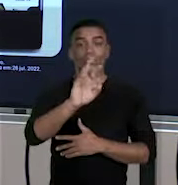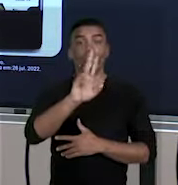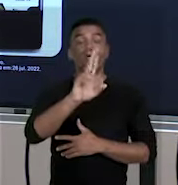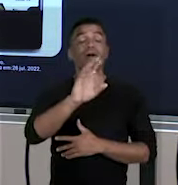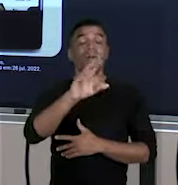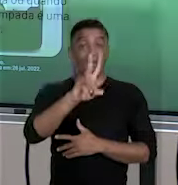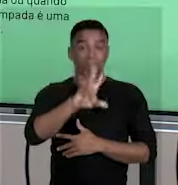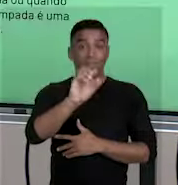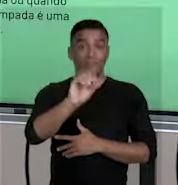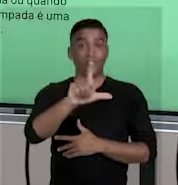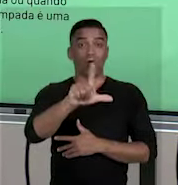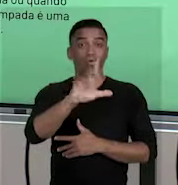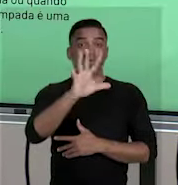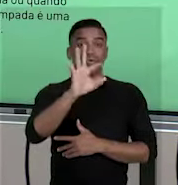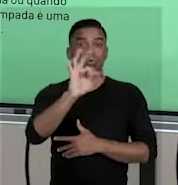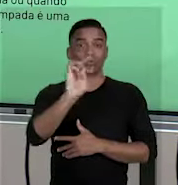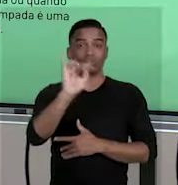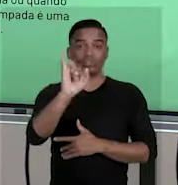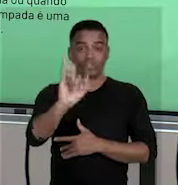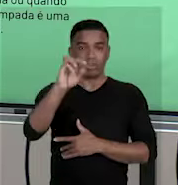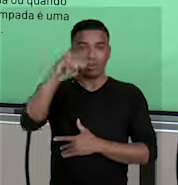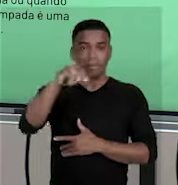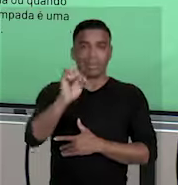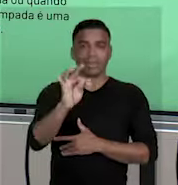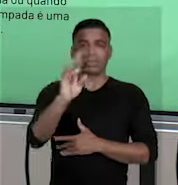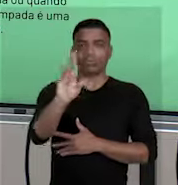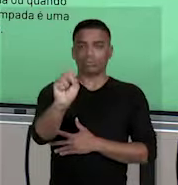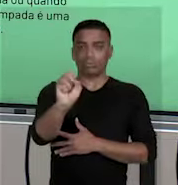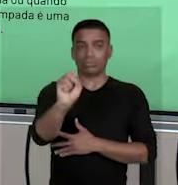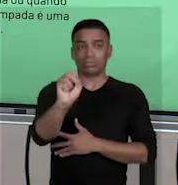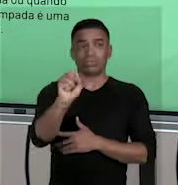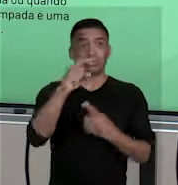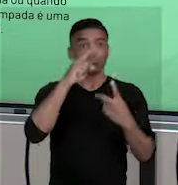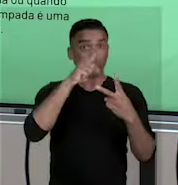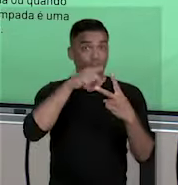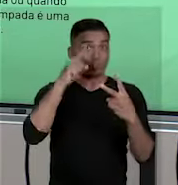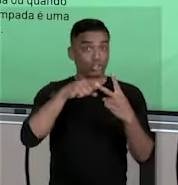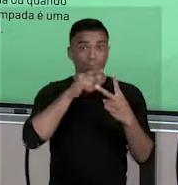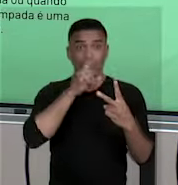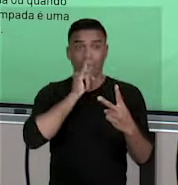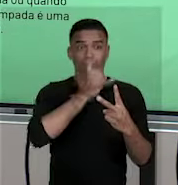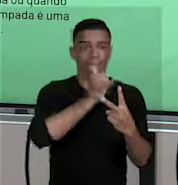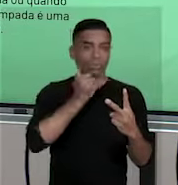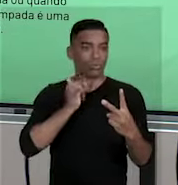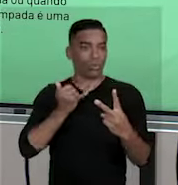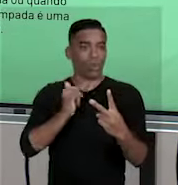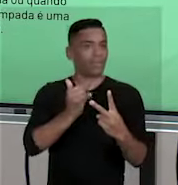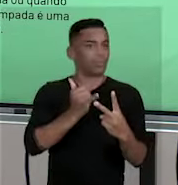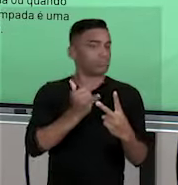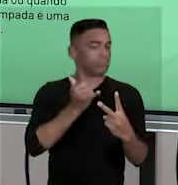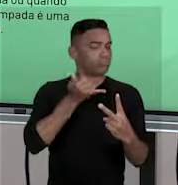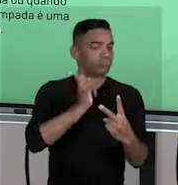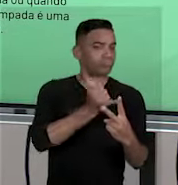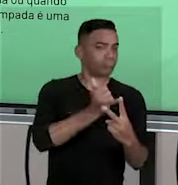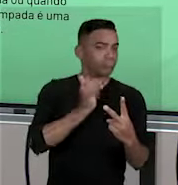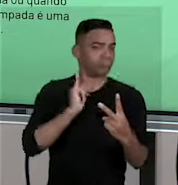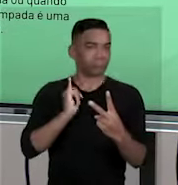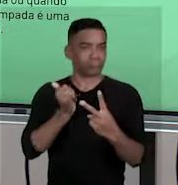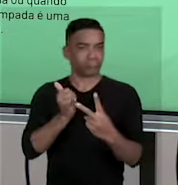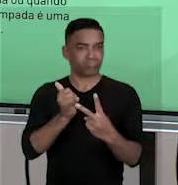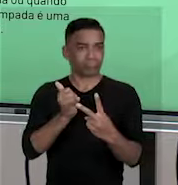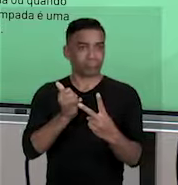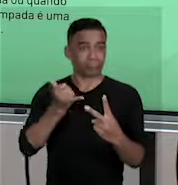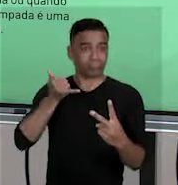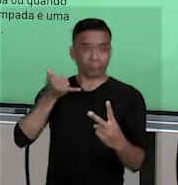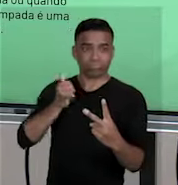beleza? Vamos continuar aqui então. Nós temos dois tipos de corrente elétrica. A corrente elétrica